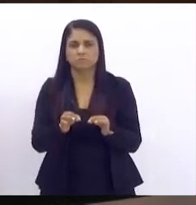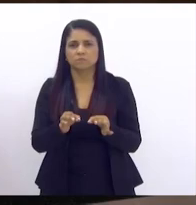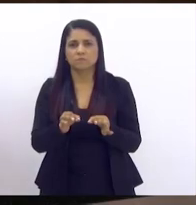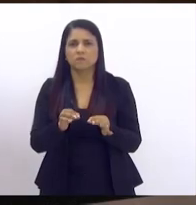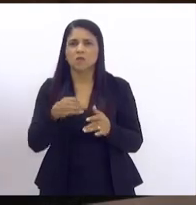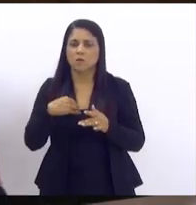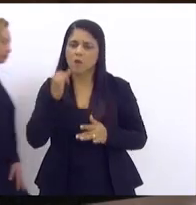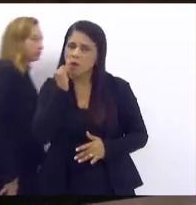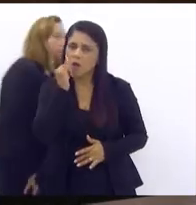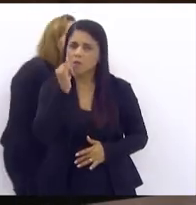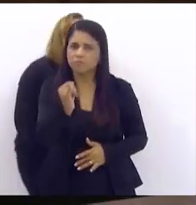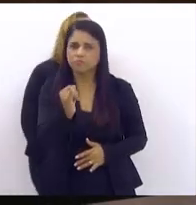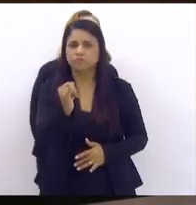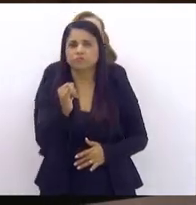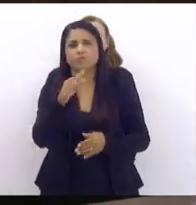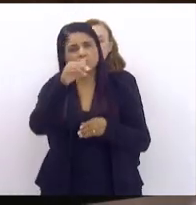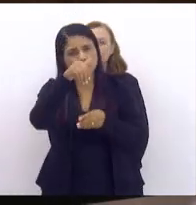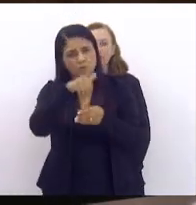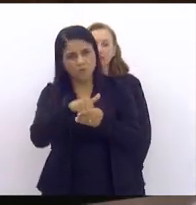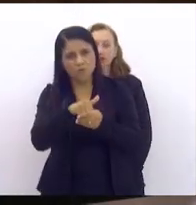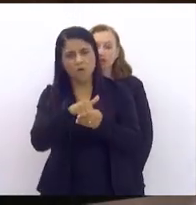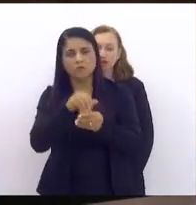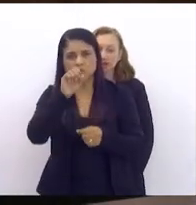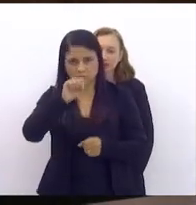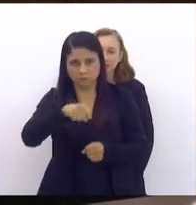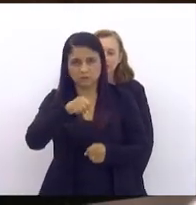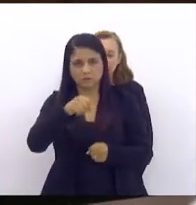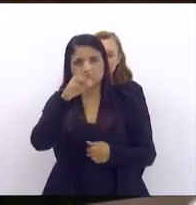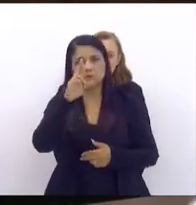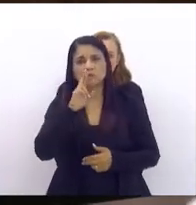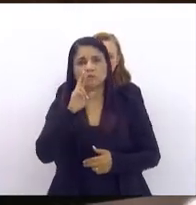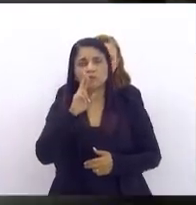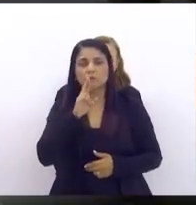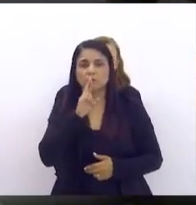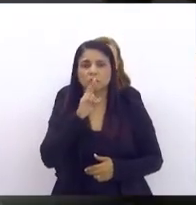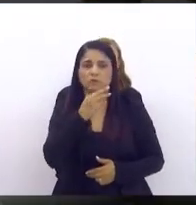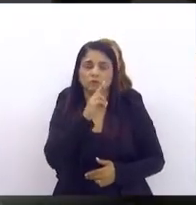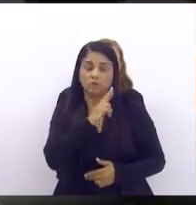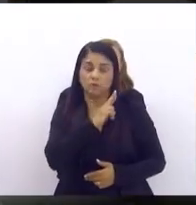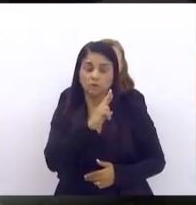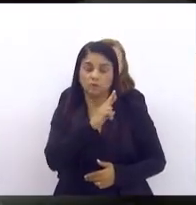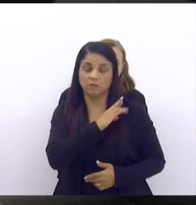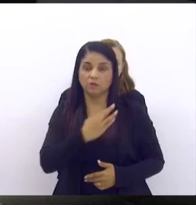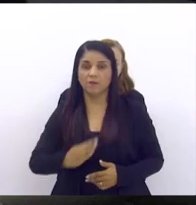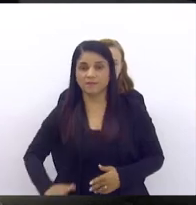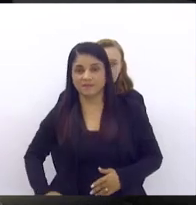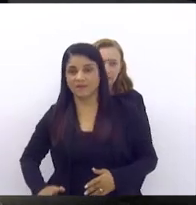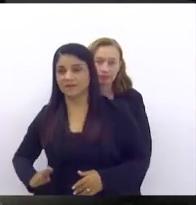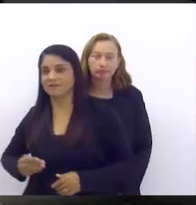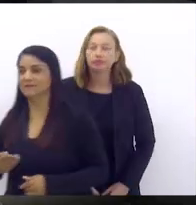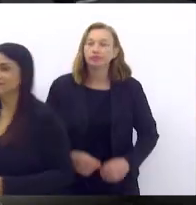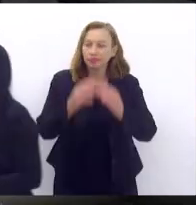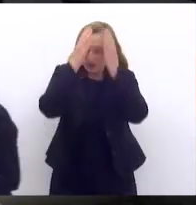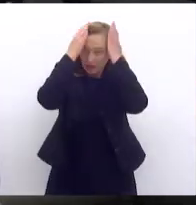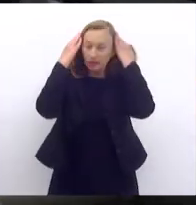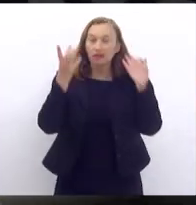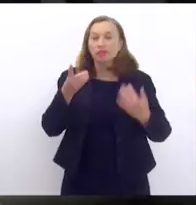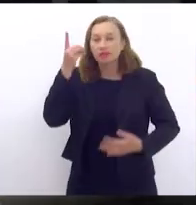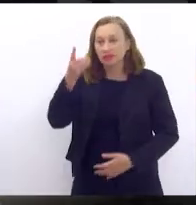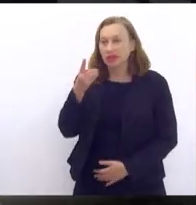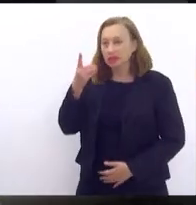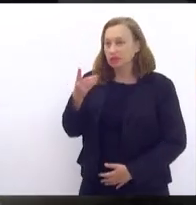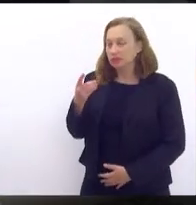meu pronunciamento, é esse o meu voto, presidente Rodrigo Bacelar. Muito obrigado, deputado Mink. Questão de